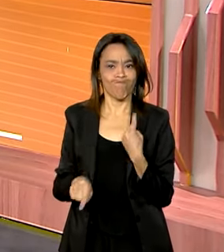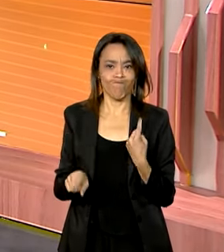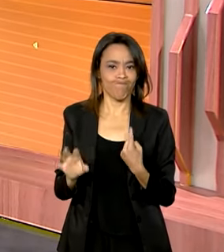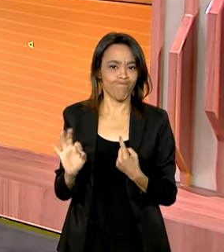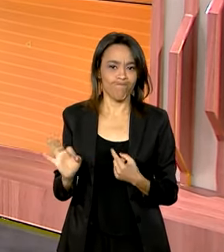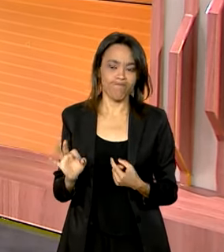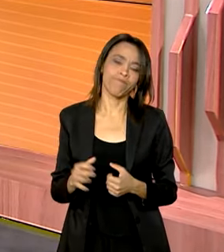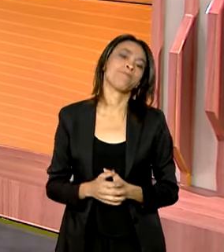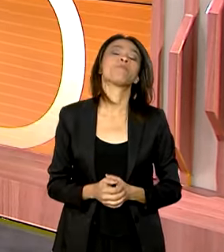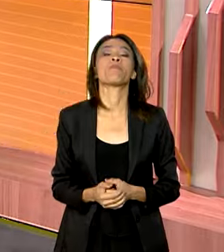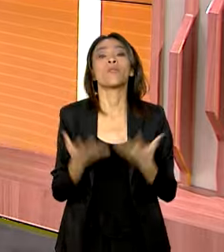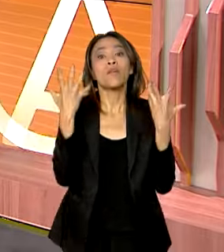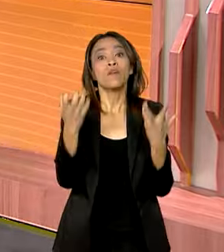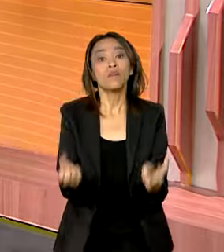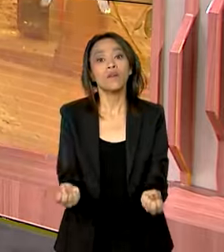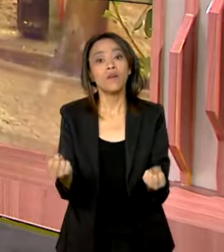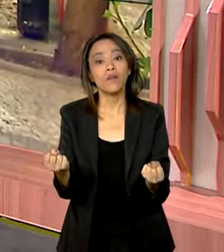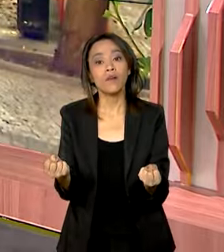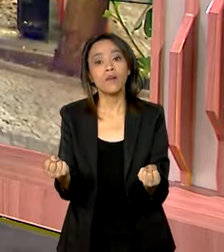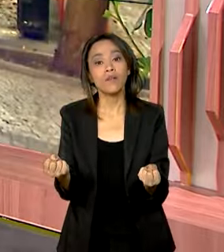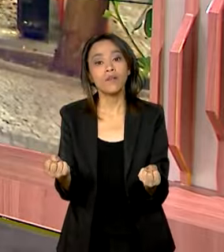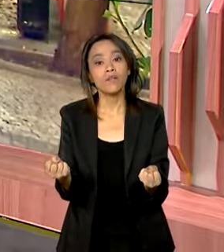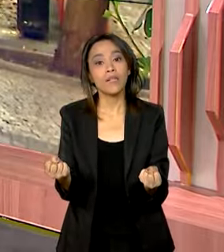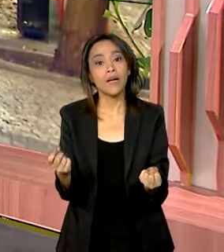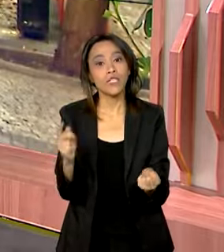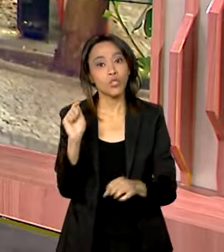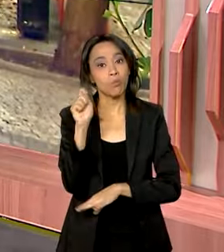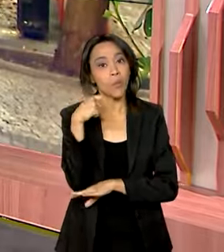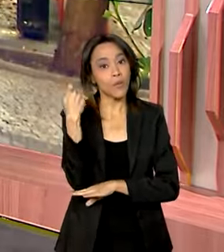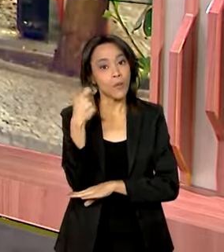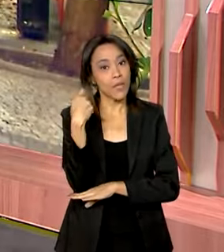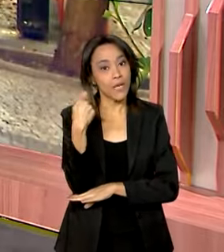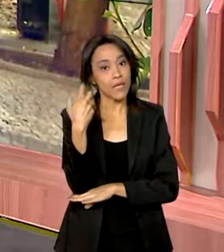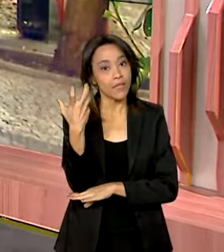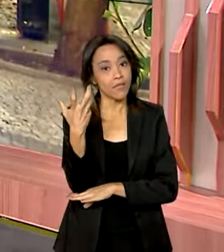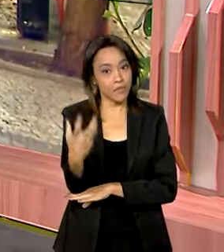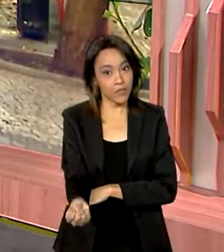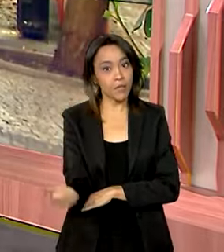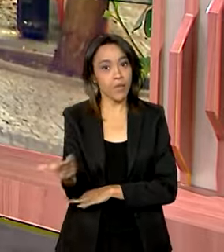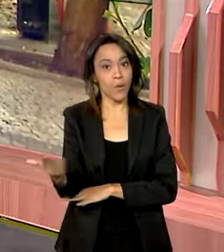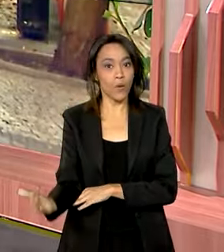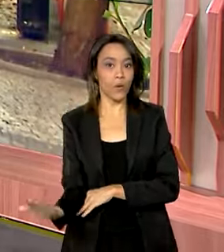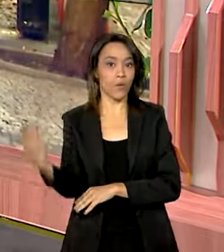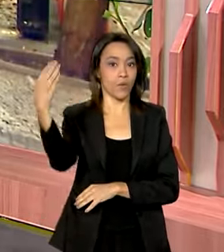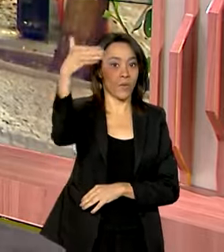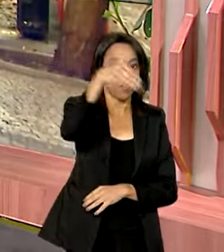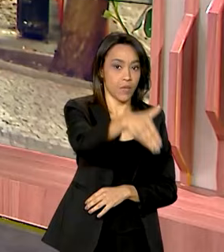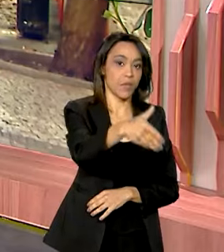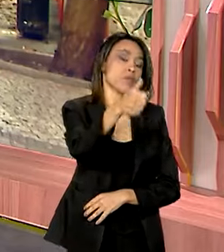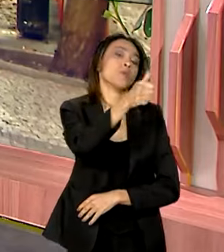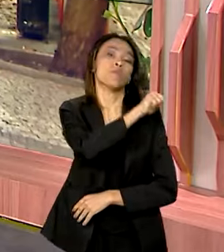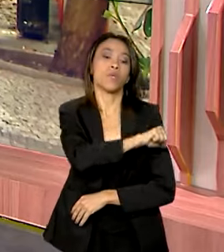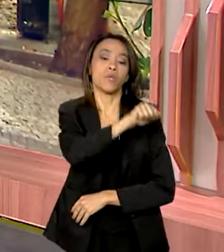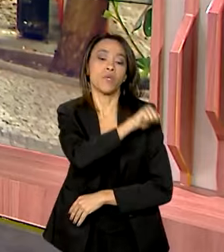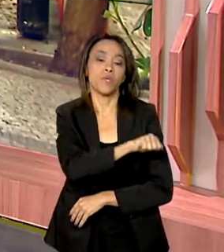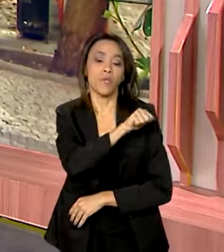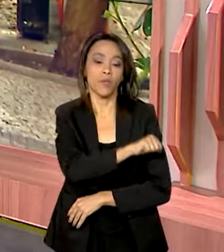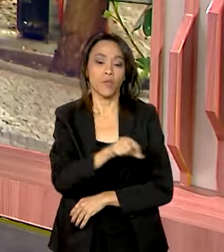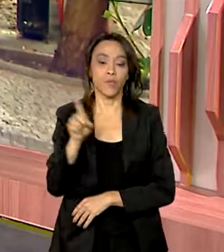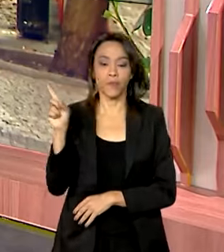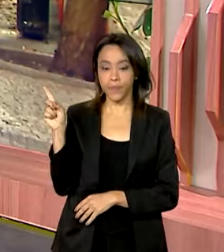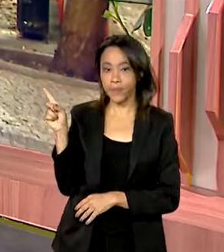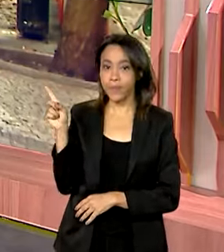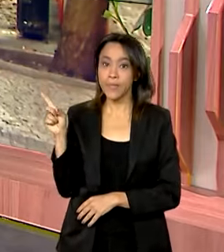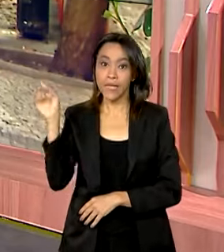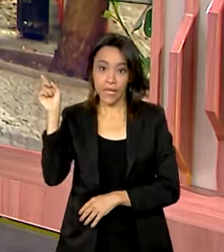desinformação. Do Rio de Janeiro, de Porto Alegre, agora sim nós vamos ao Rio de Janeiro. Nós vamos ao Rio falar que as redes